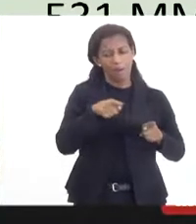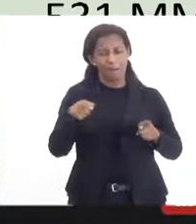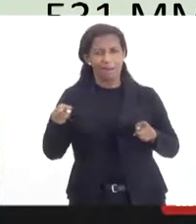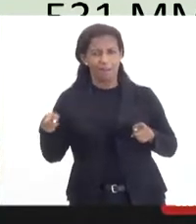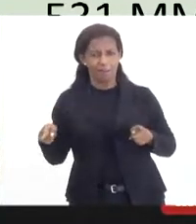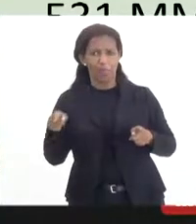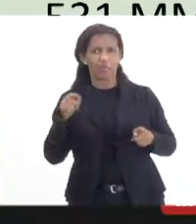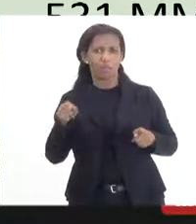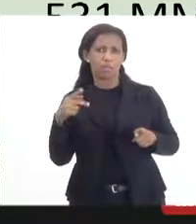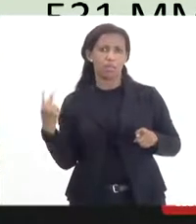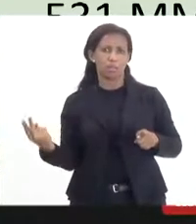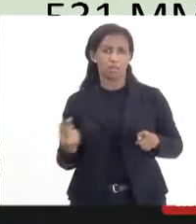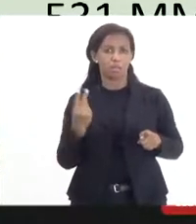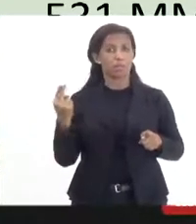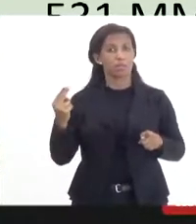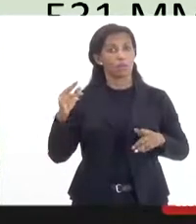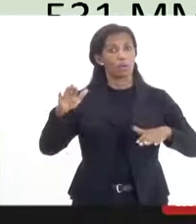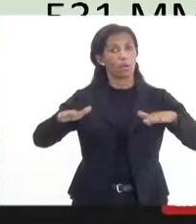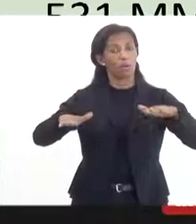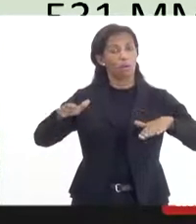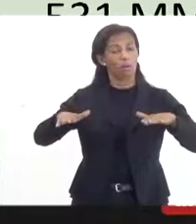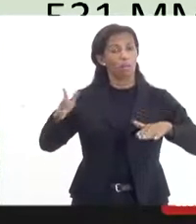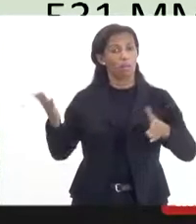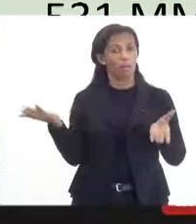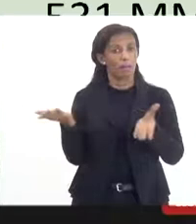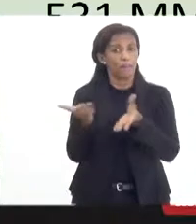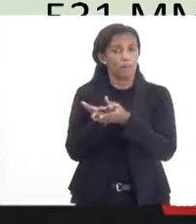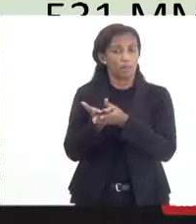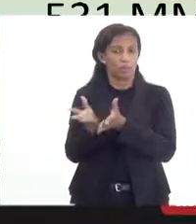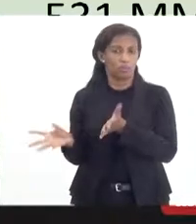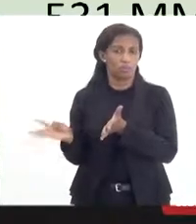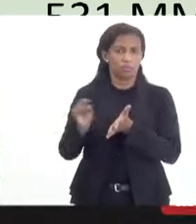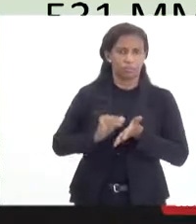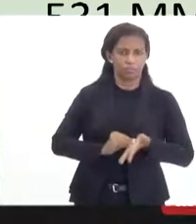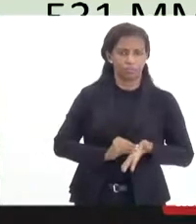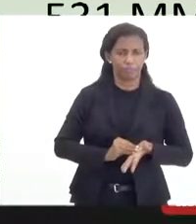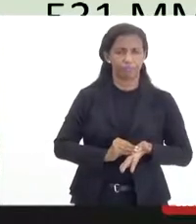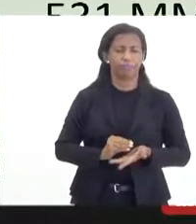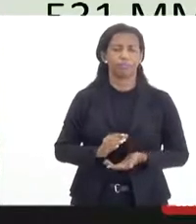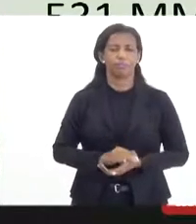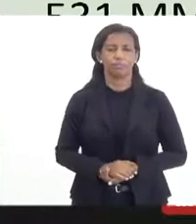este valor aqui ele está em processo de adesão. Tá?